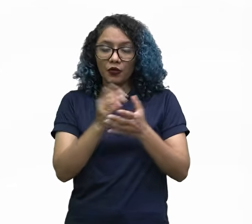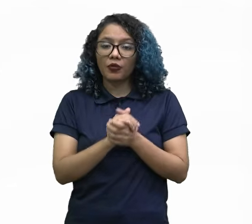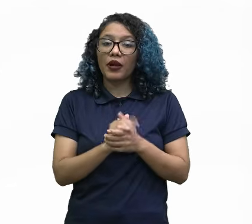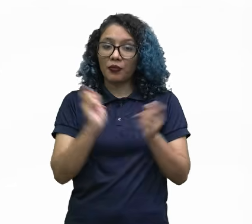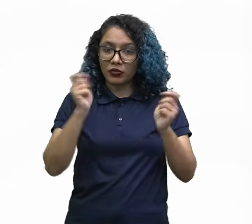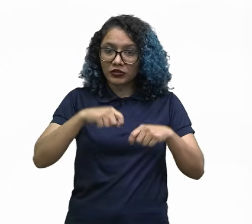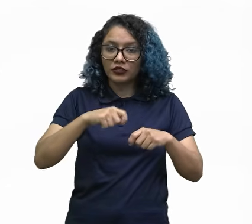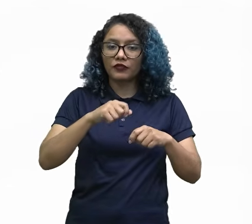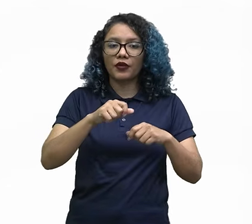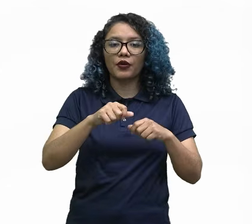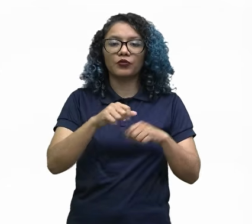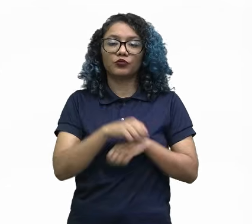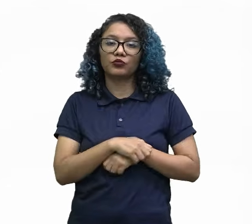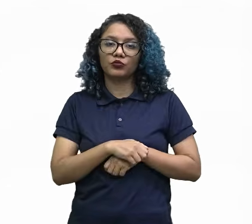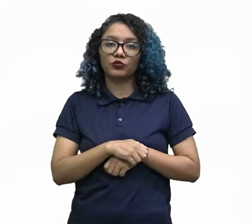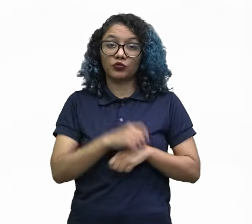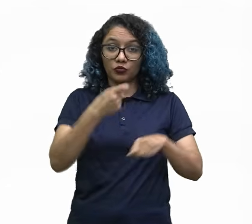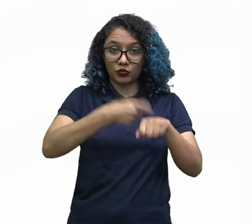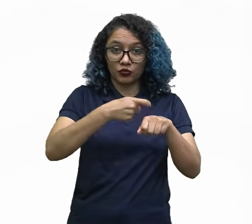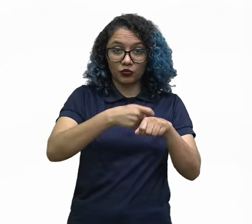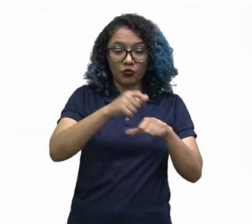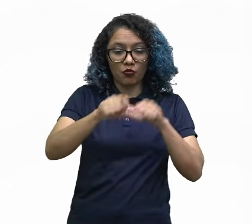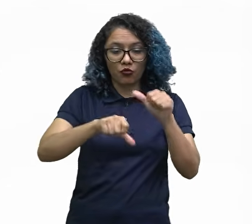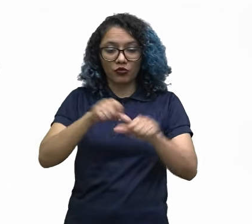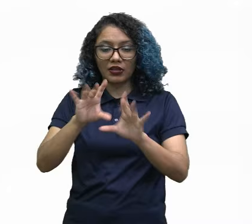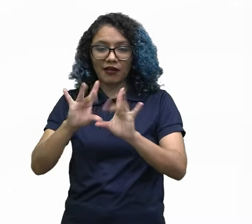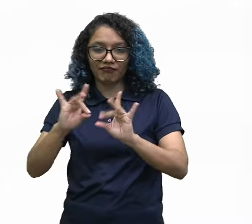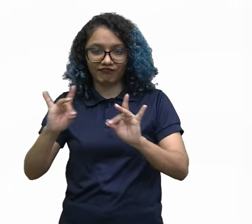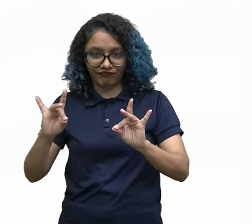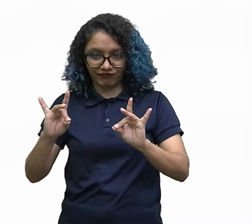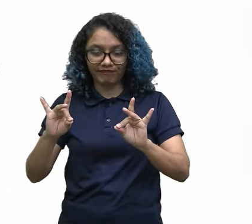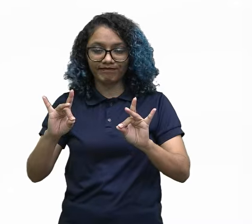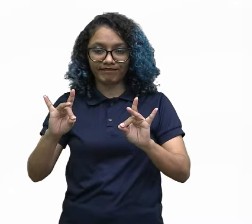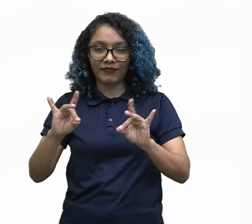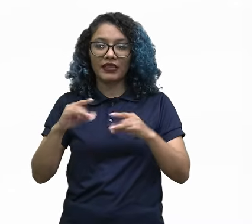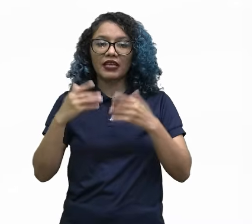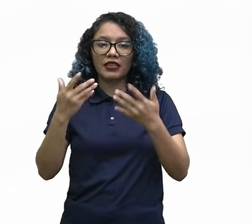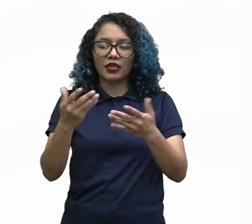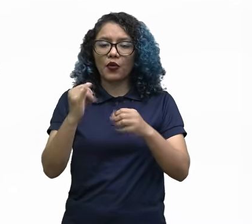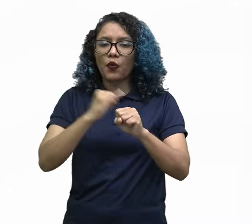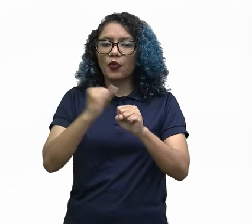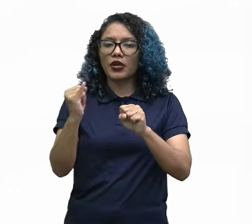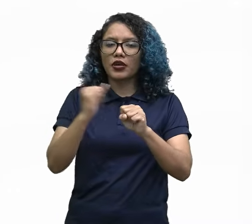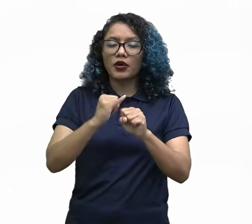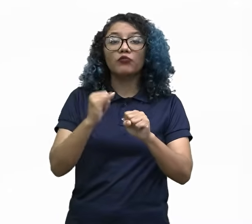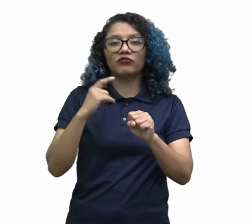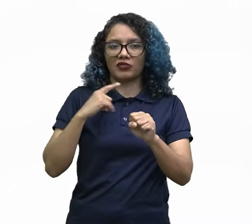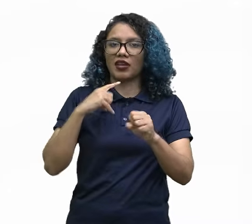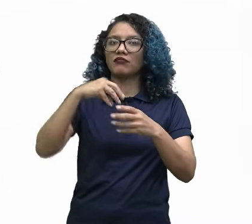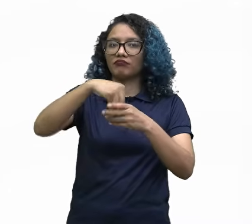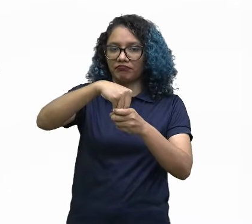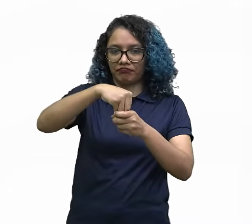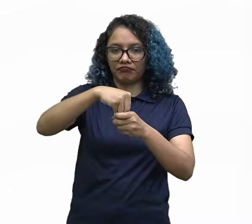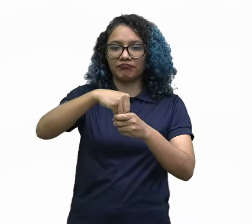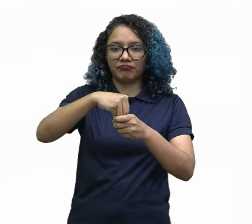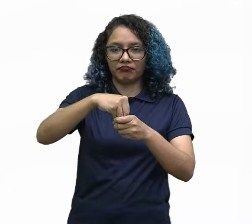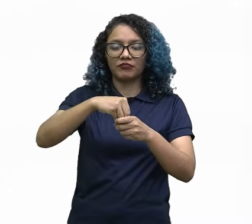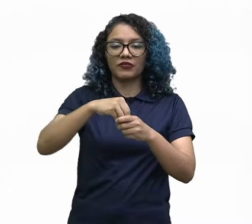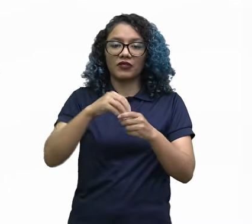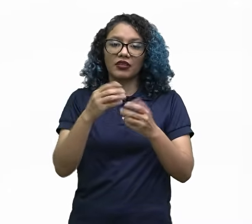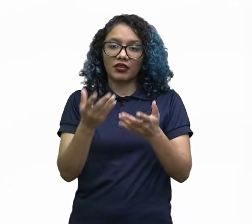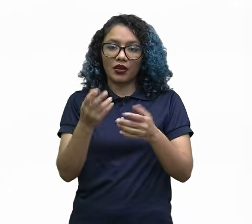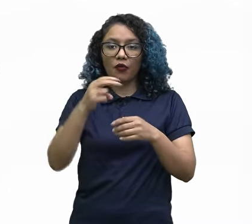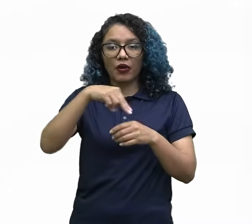para o estado líquido, né? Do sólido para o líquido. E aí, os íons vão estar presentes. O íon